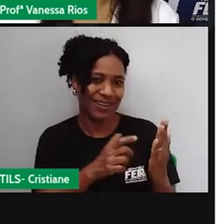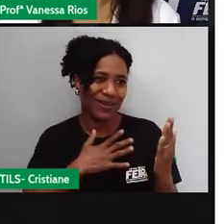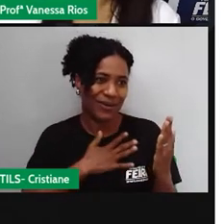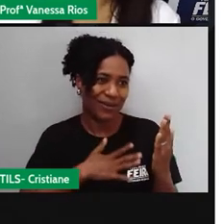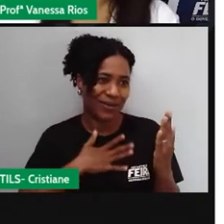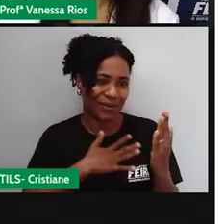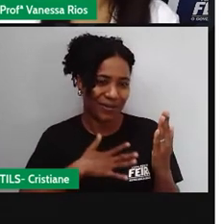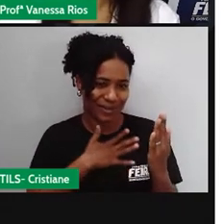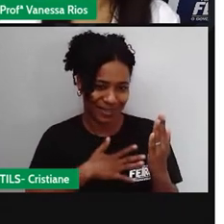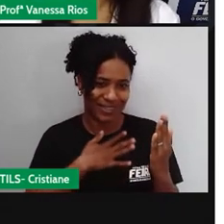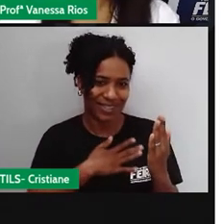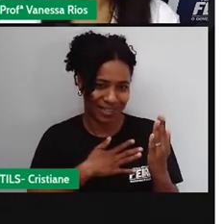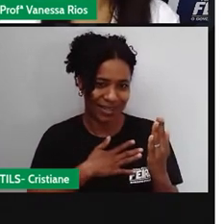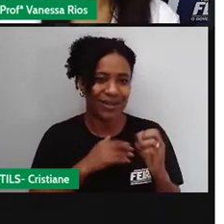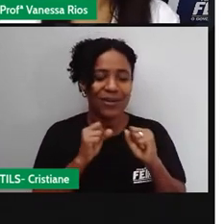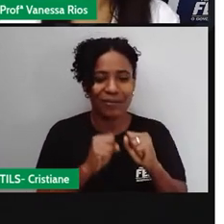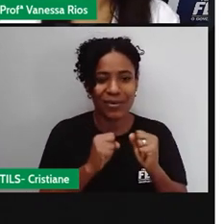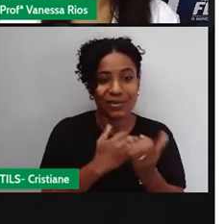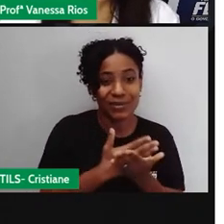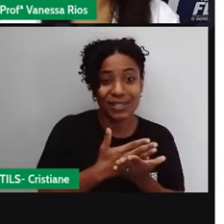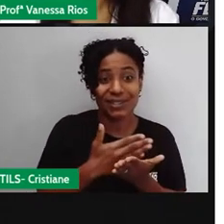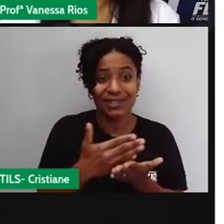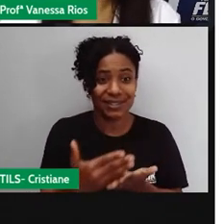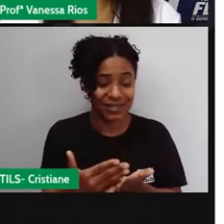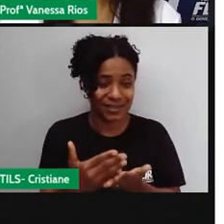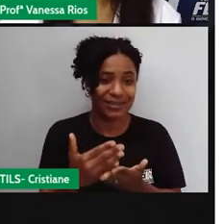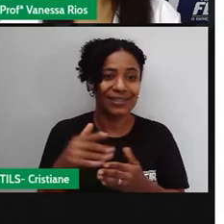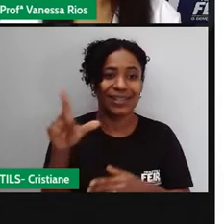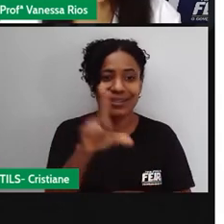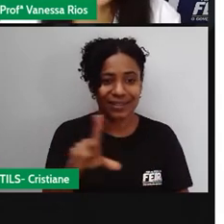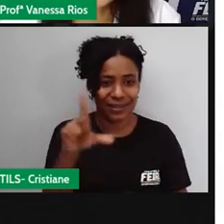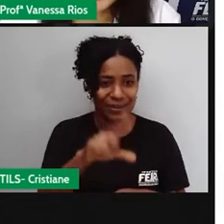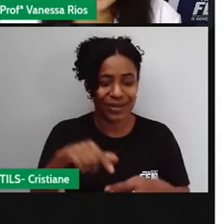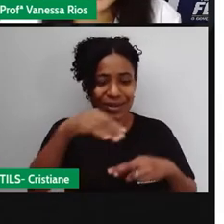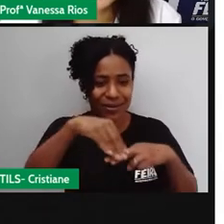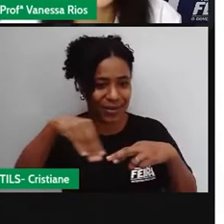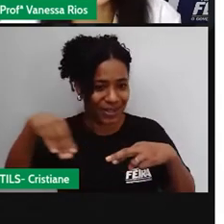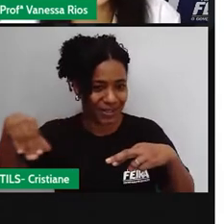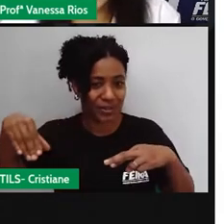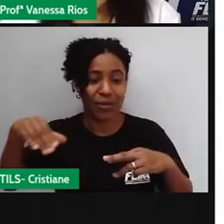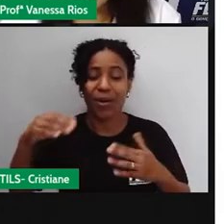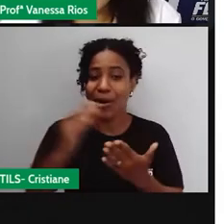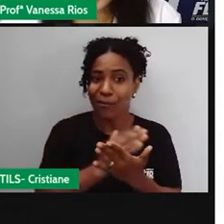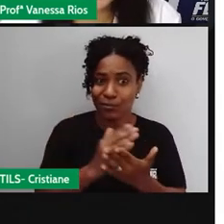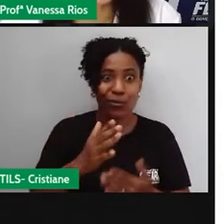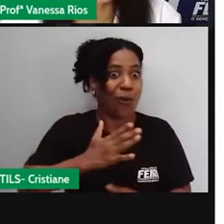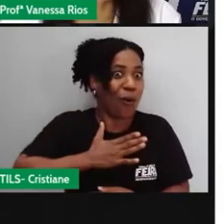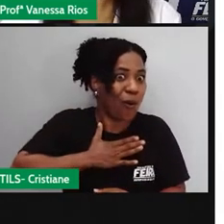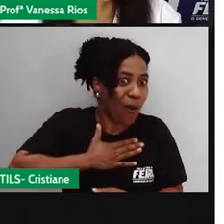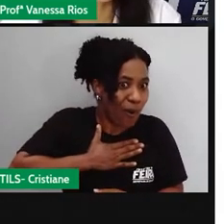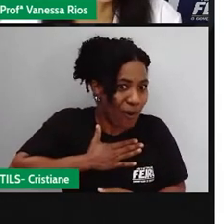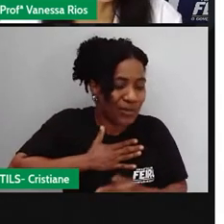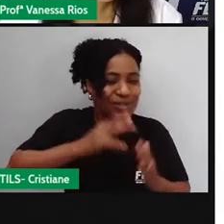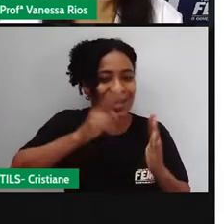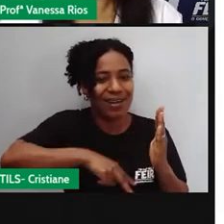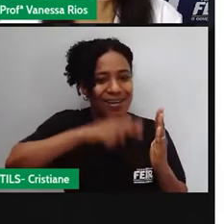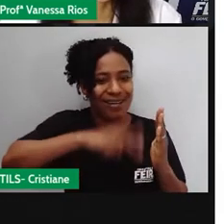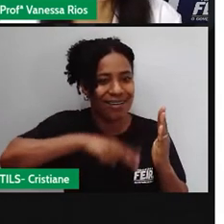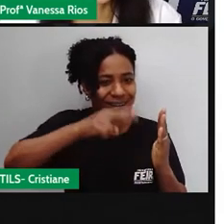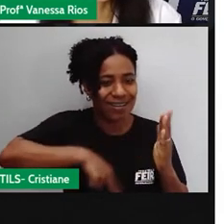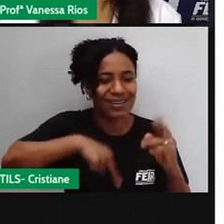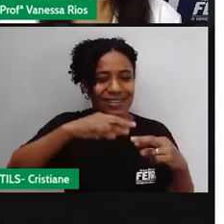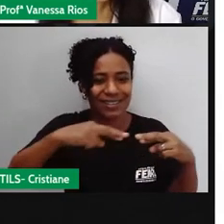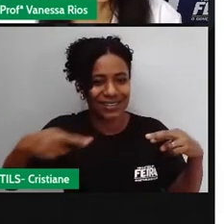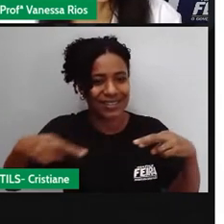início aí da leitura da literatura de cordel, e também para os que já são leitores ativos, né? É uma leitura que